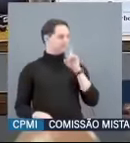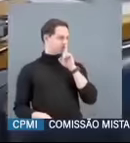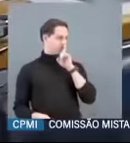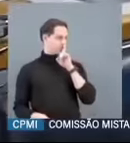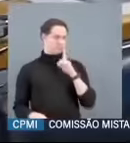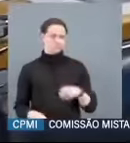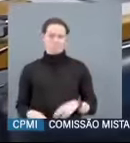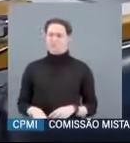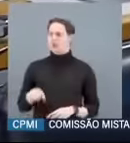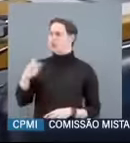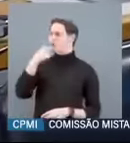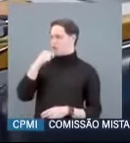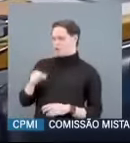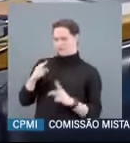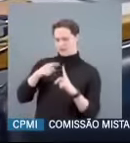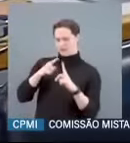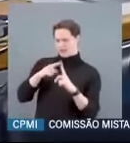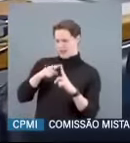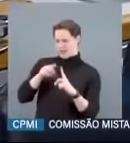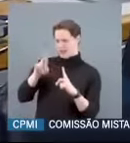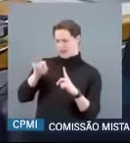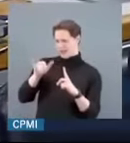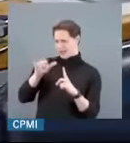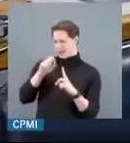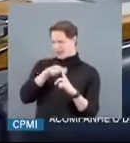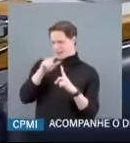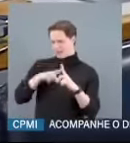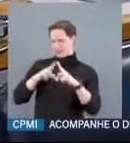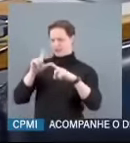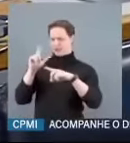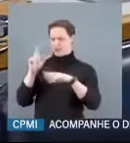Sargento dos Reis era da equipe dele, subordinado dele,